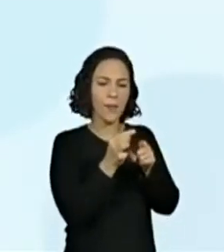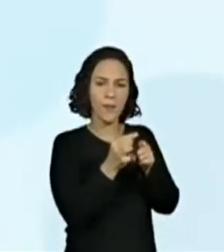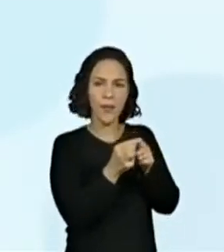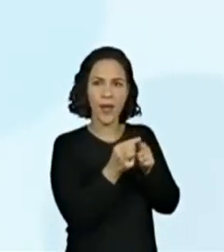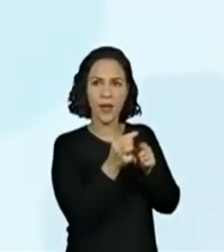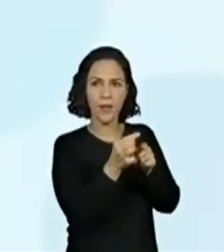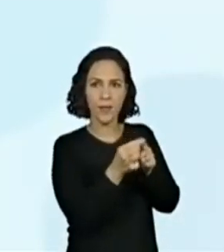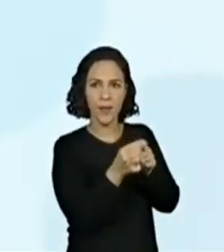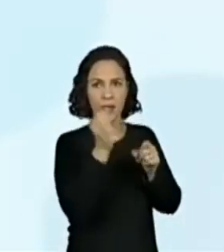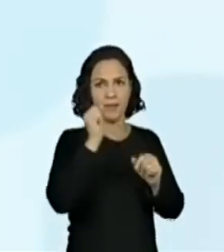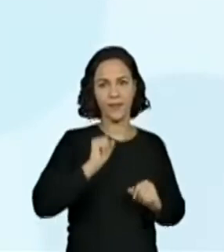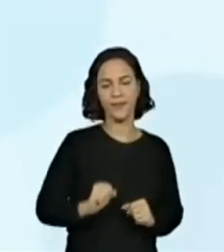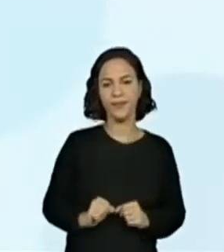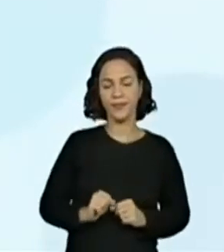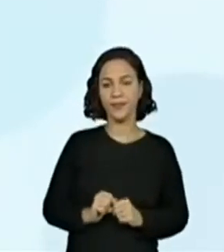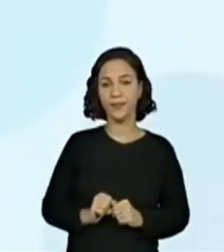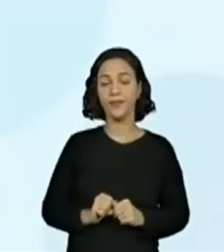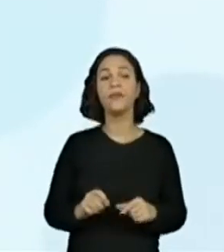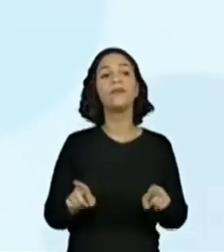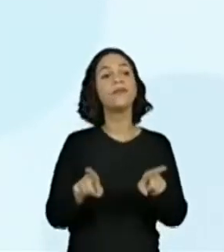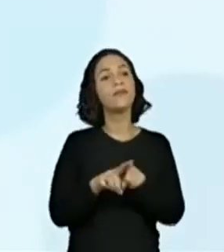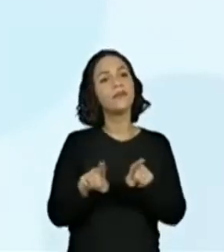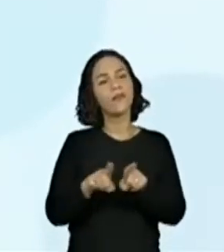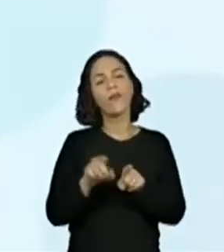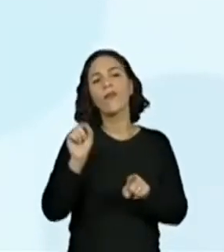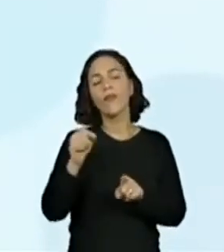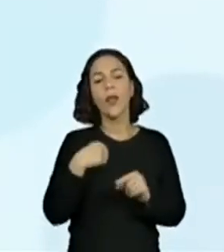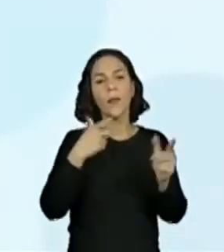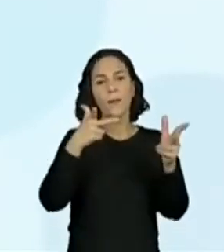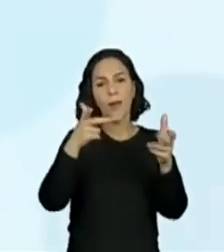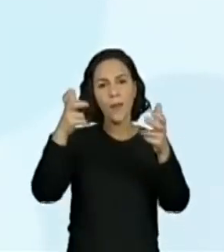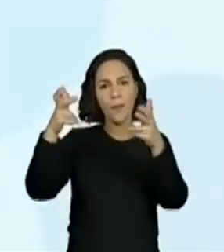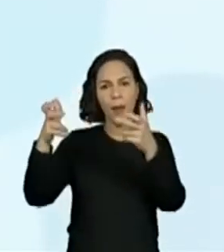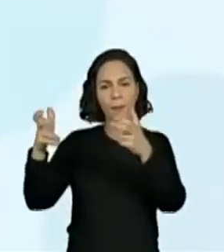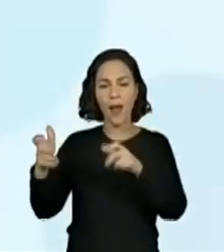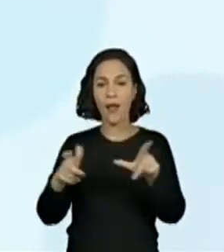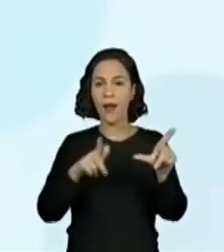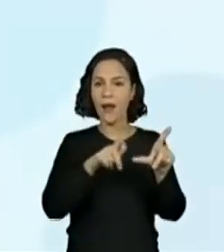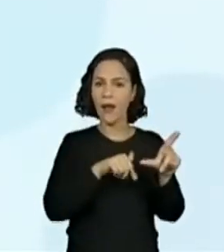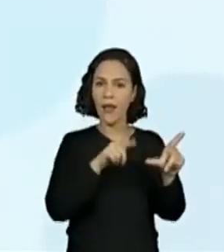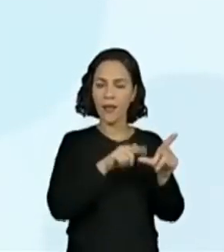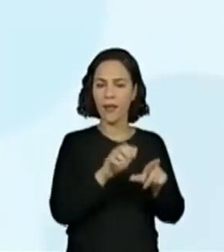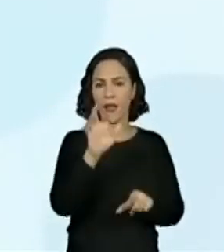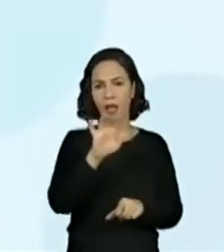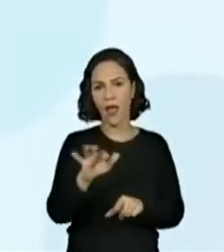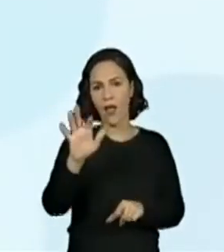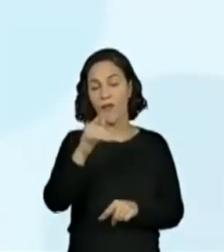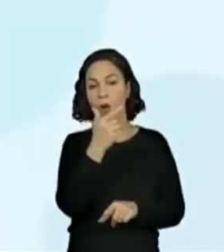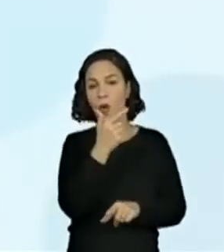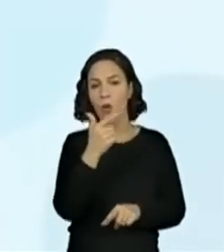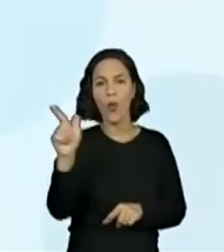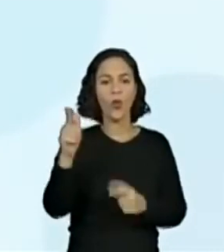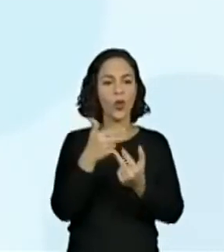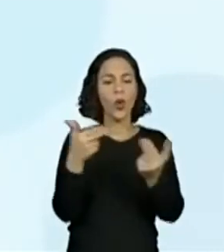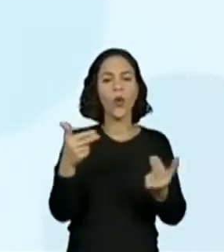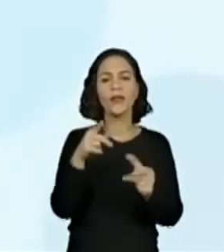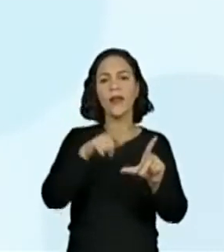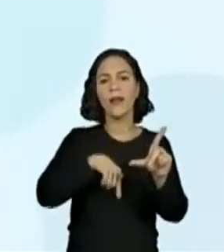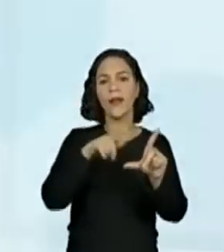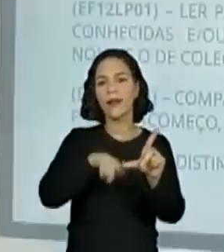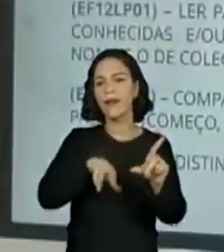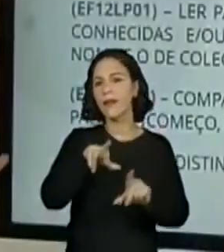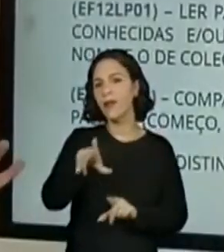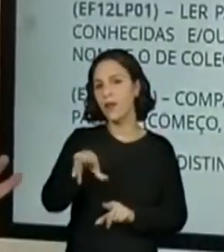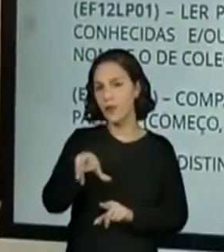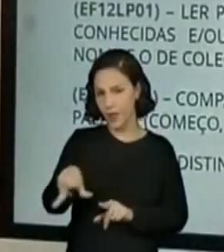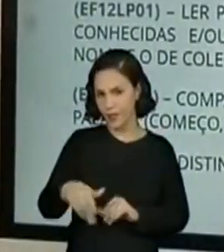e fim. Distinguir as letras do alfabeto de outros sinais gráficos. Muito bem, serão